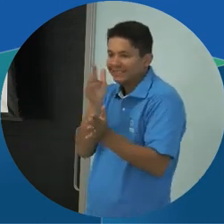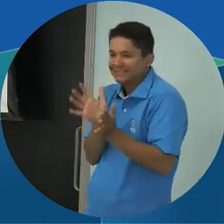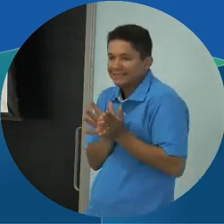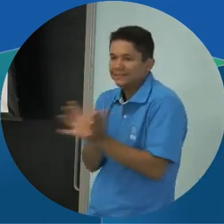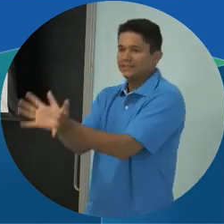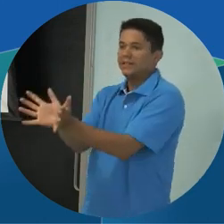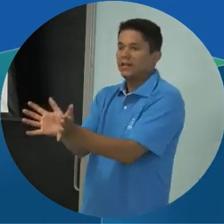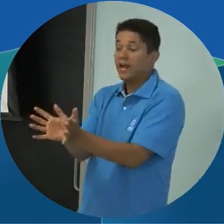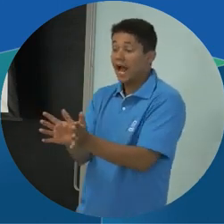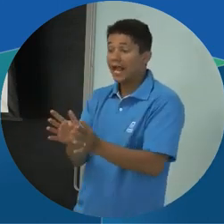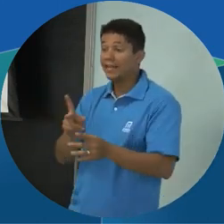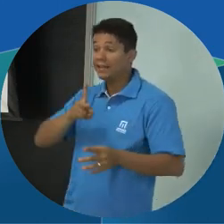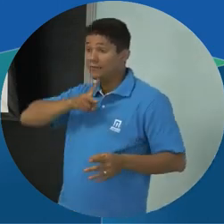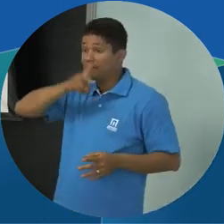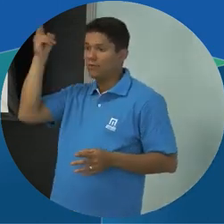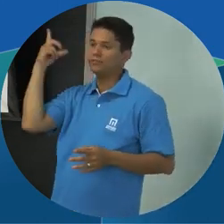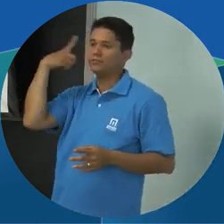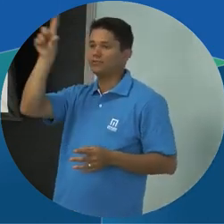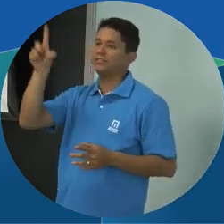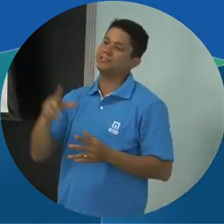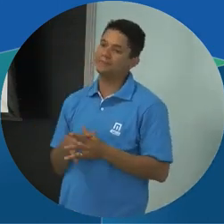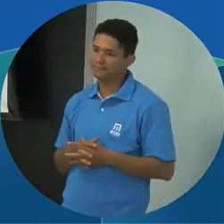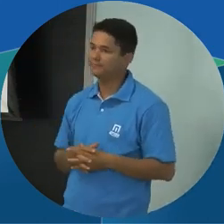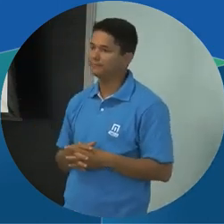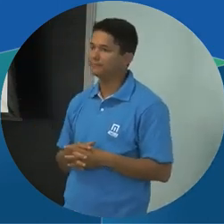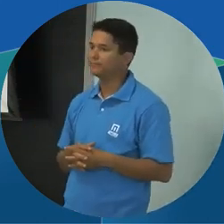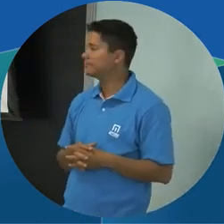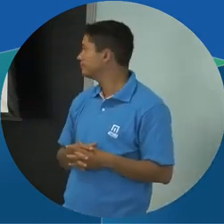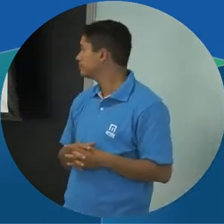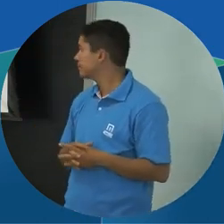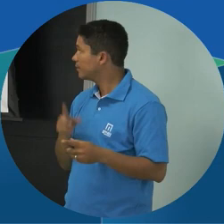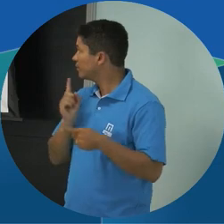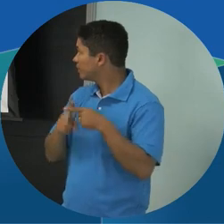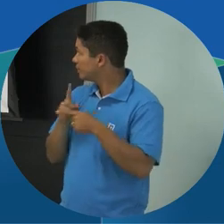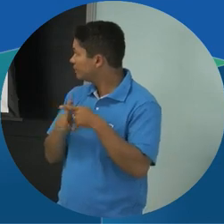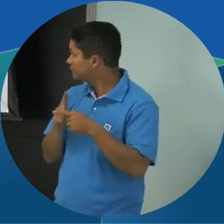que você tenha efetividade na sua remoção. Tá? Por quê?